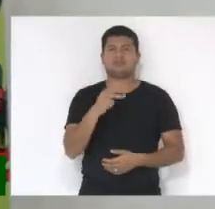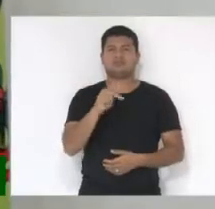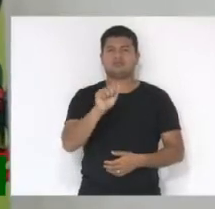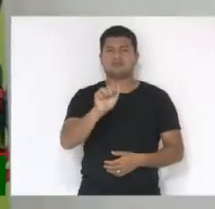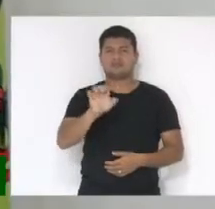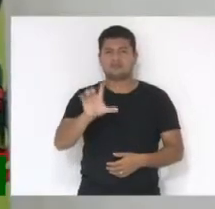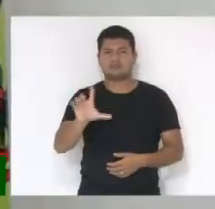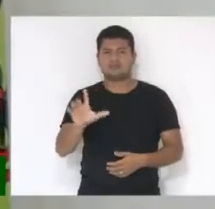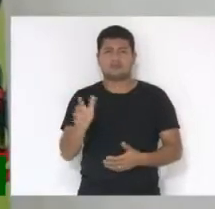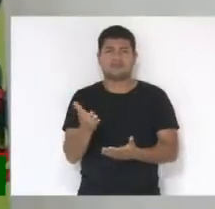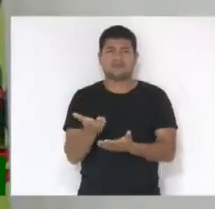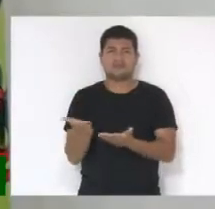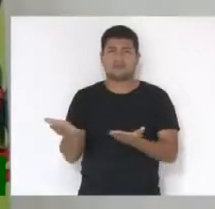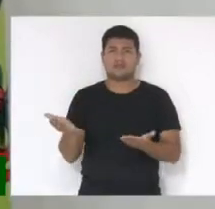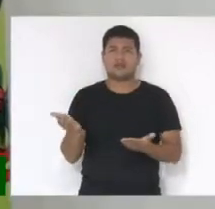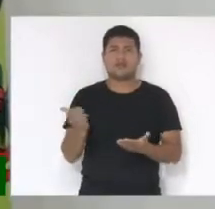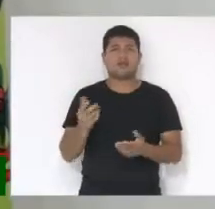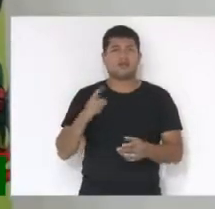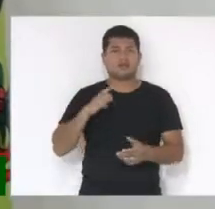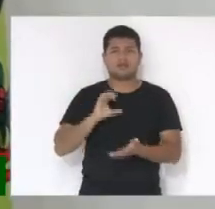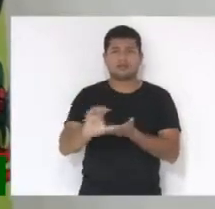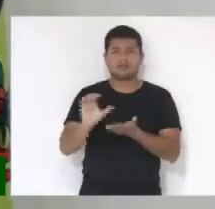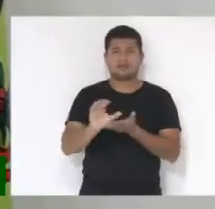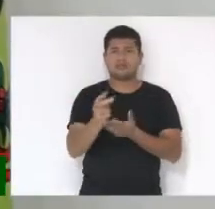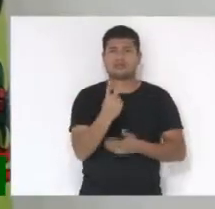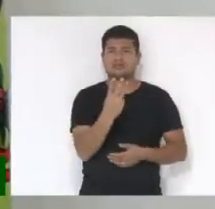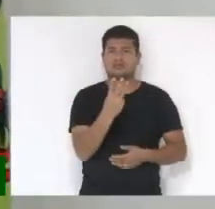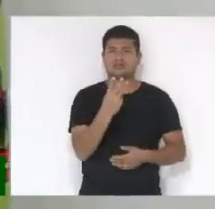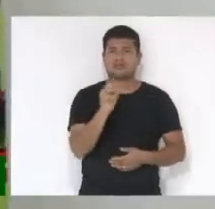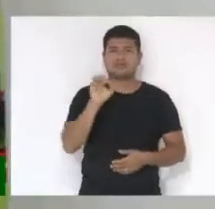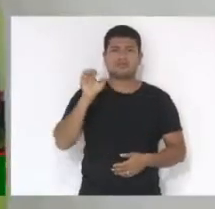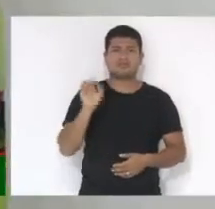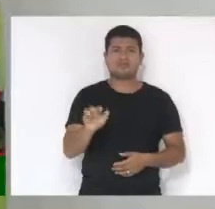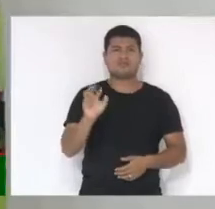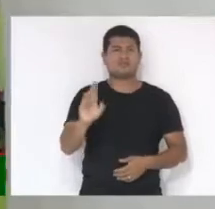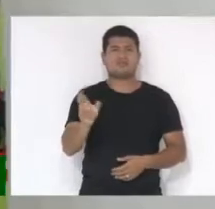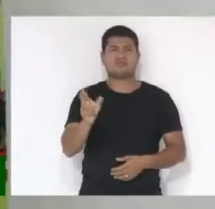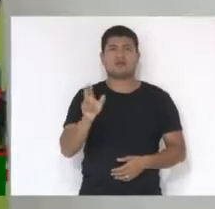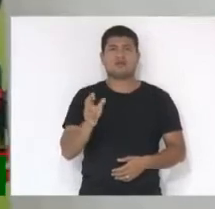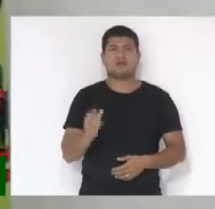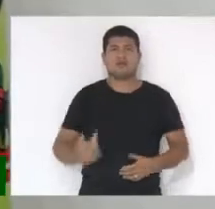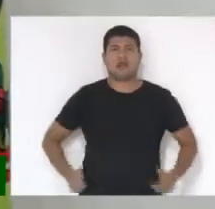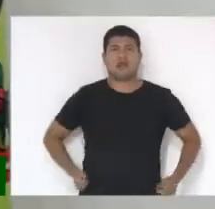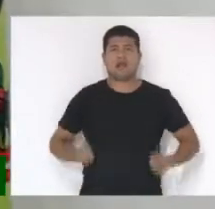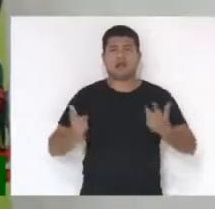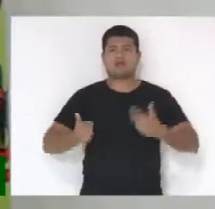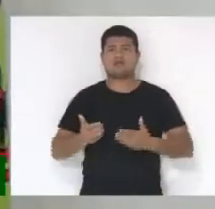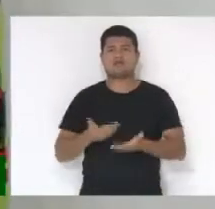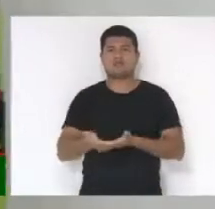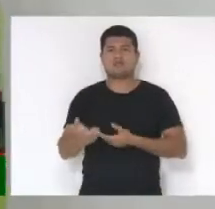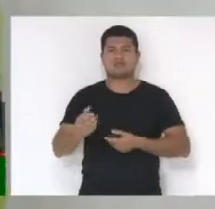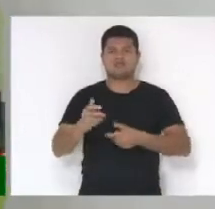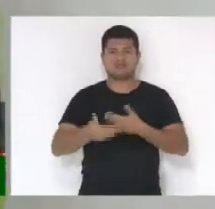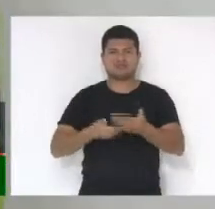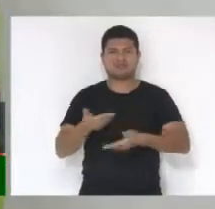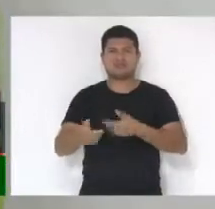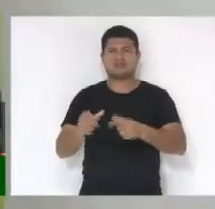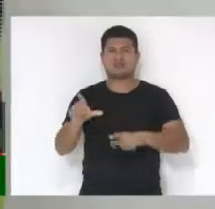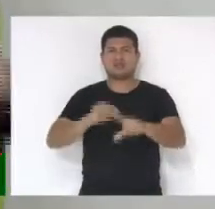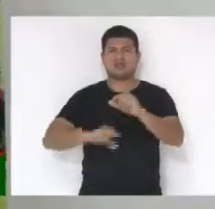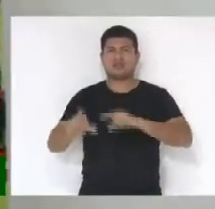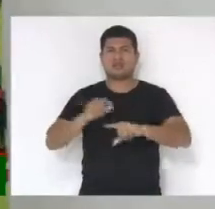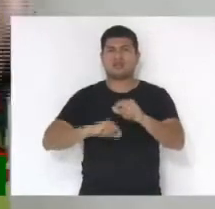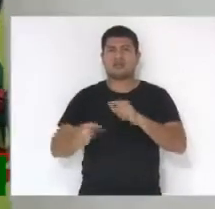230 mil reais. O governo do Estado gastou, seja no processo licitatório para outro projeto, seja em diárias,